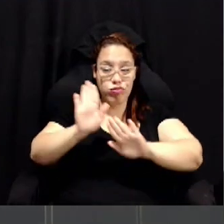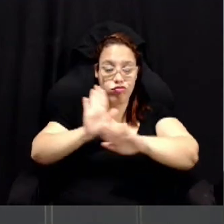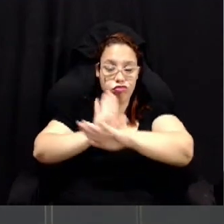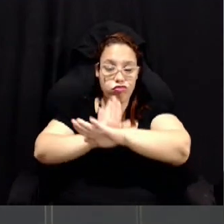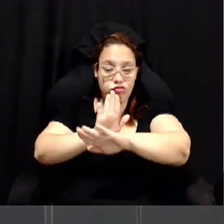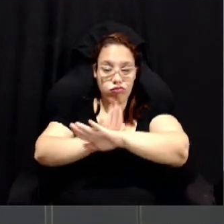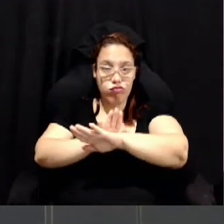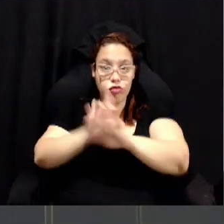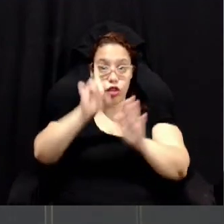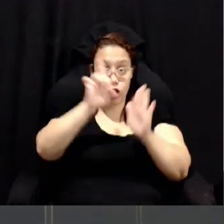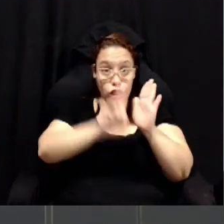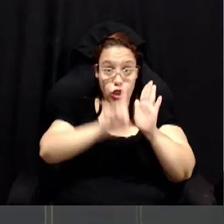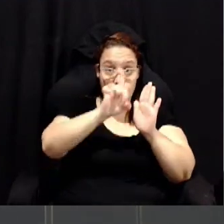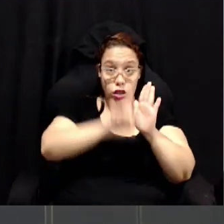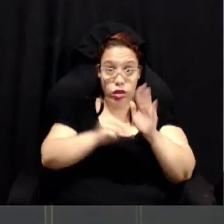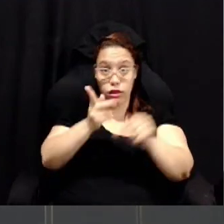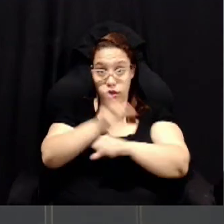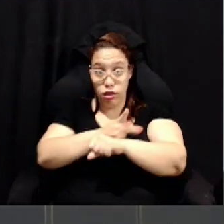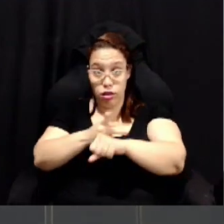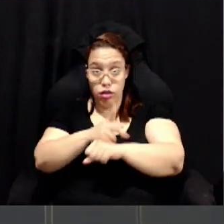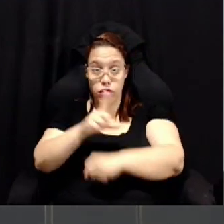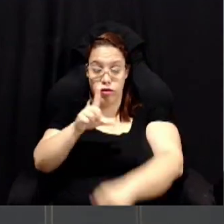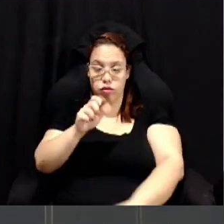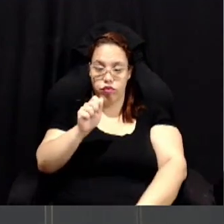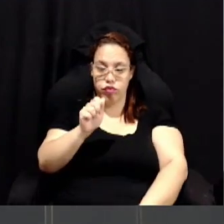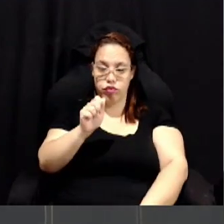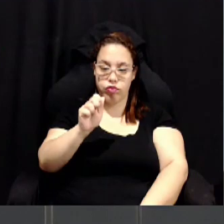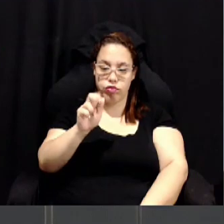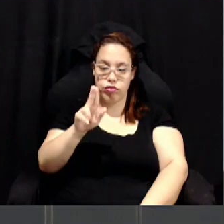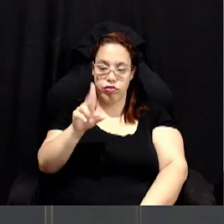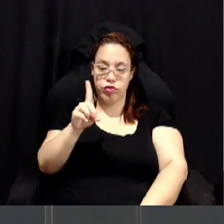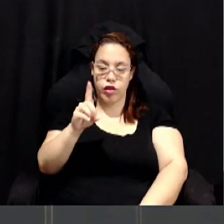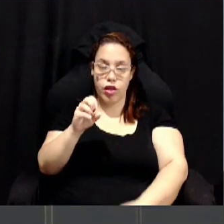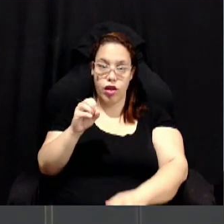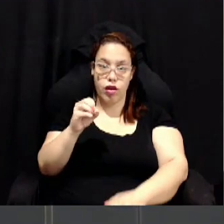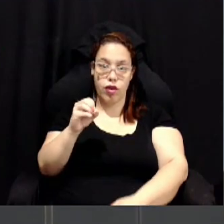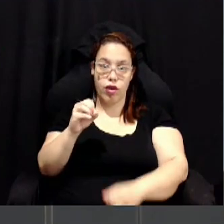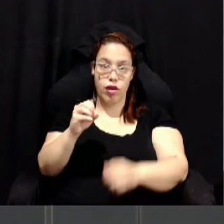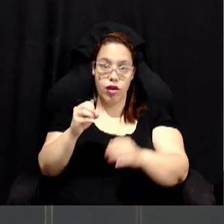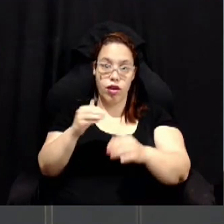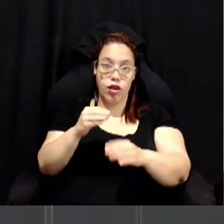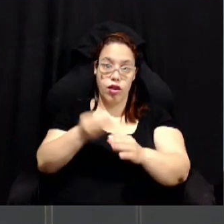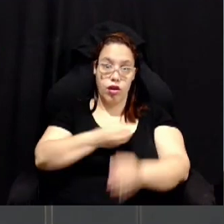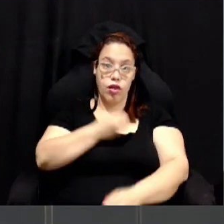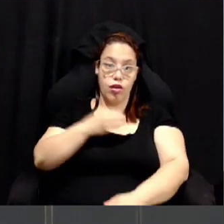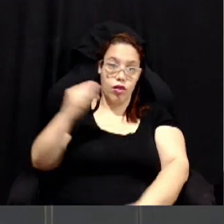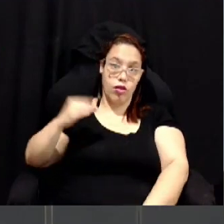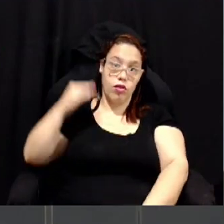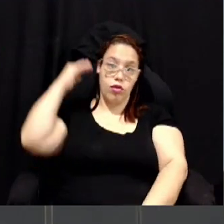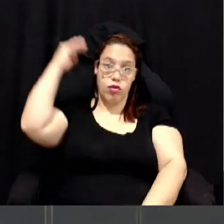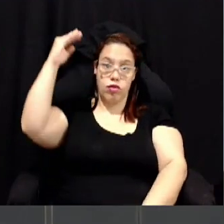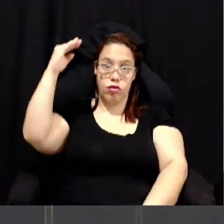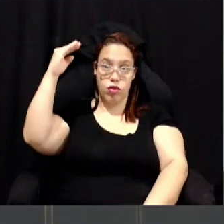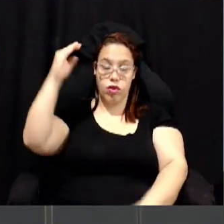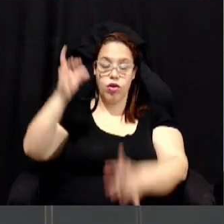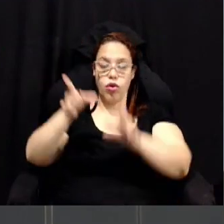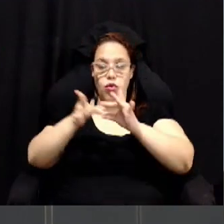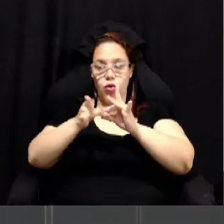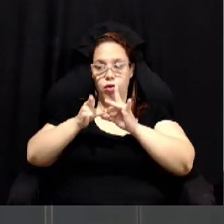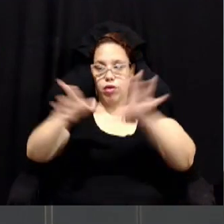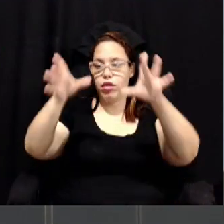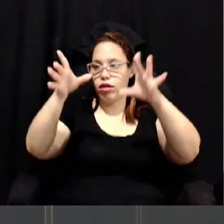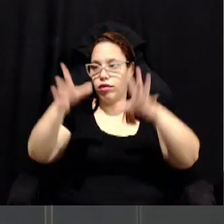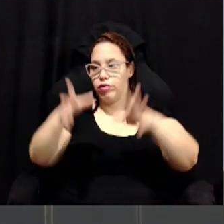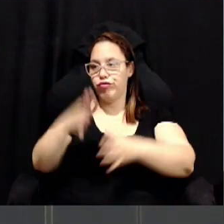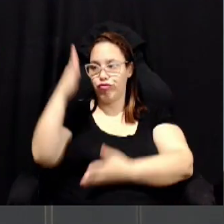direitos. Pessoas são laudadas na vida adulta e elas relatam isso. Foi libertador entender a minha